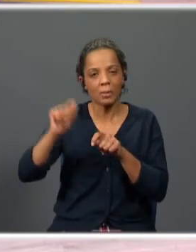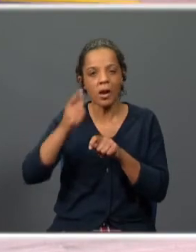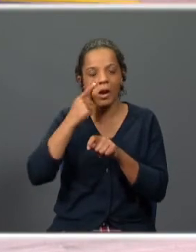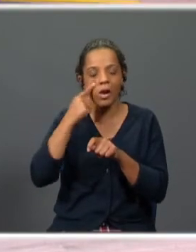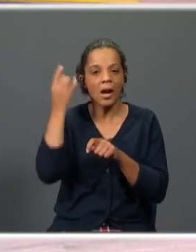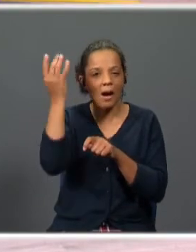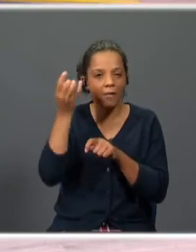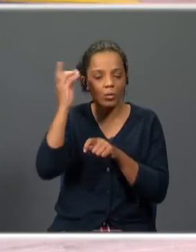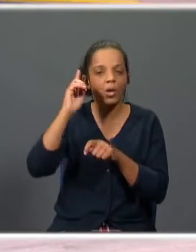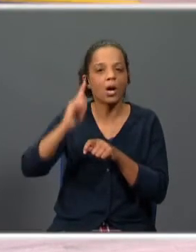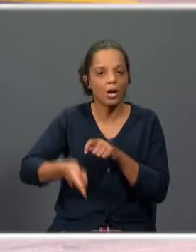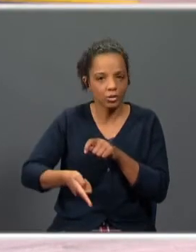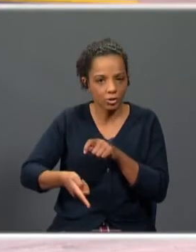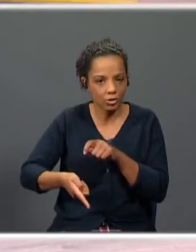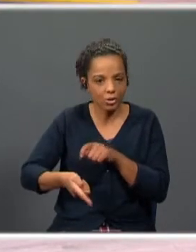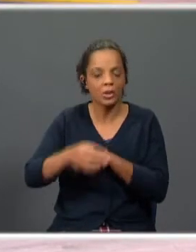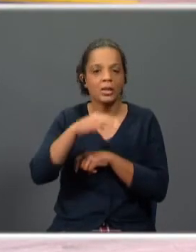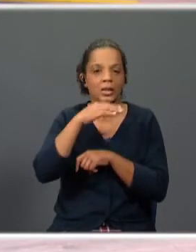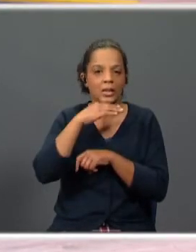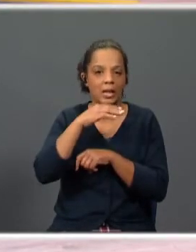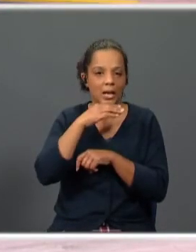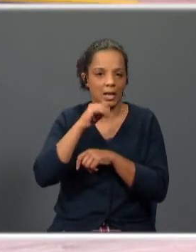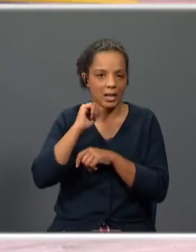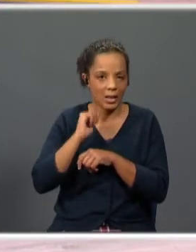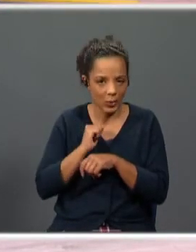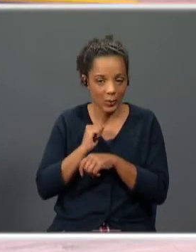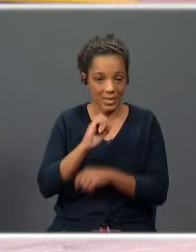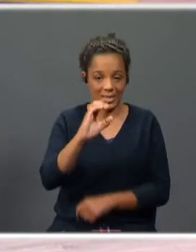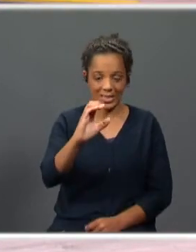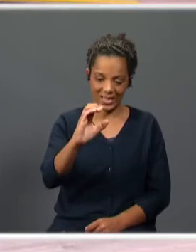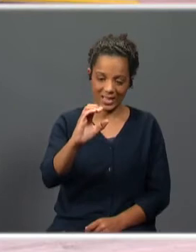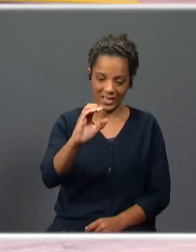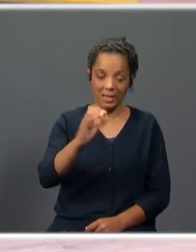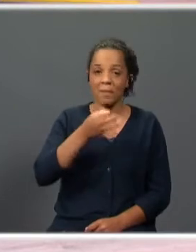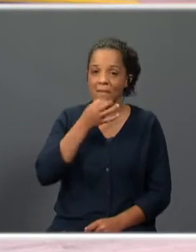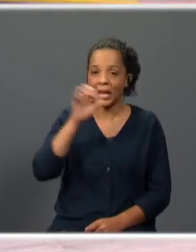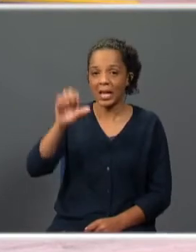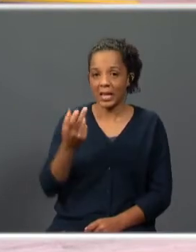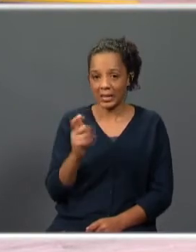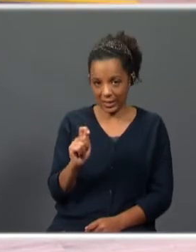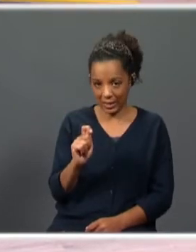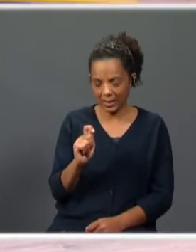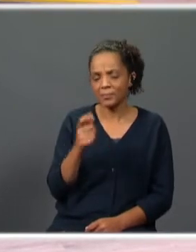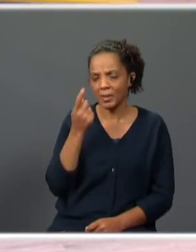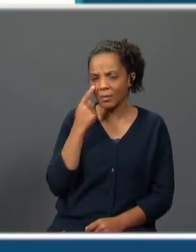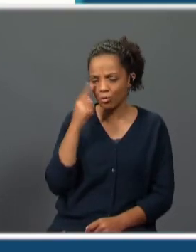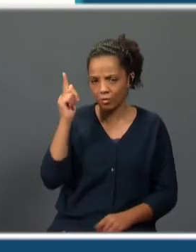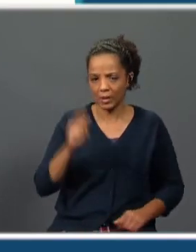que aventuras se meteu aqui o nosso cão. Com C e som Q. Convido-te então a